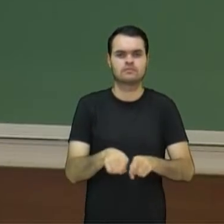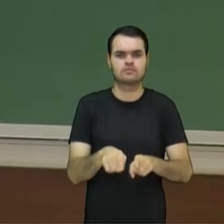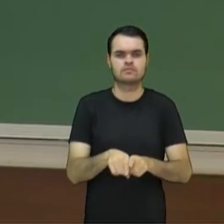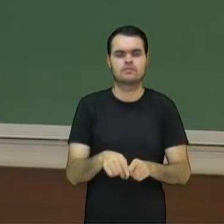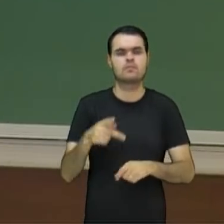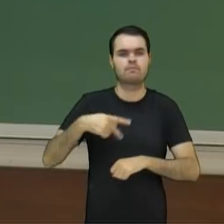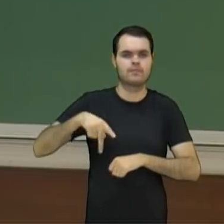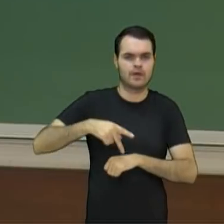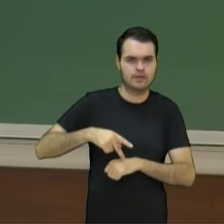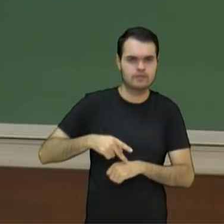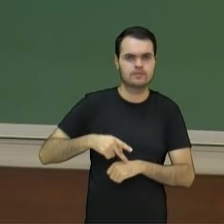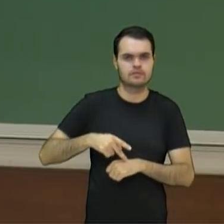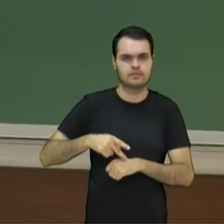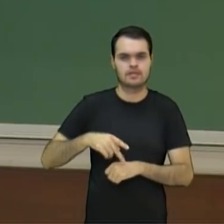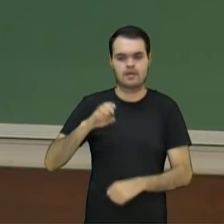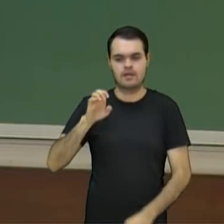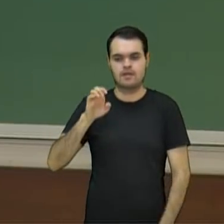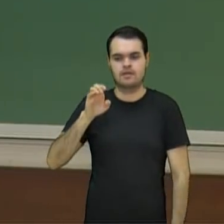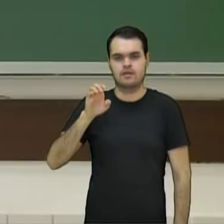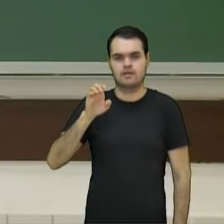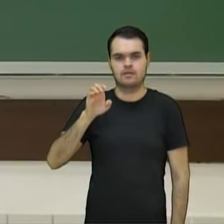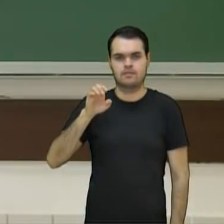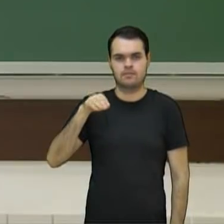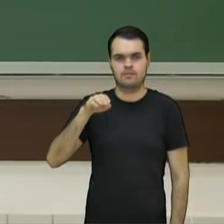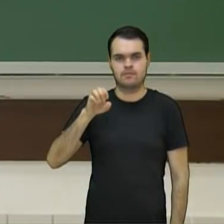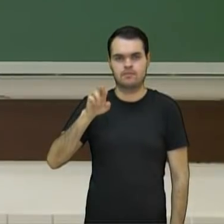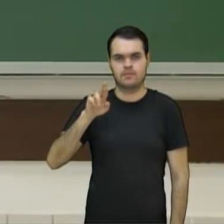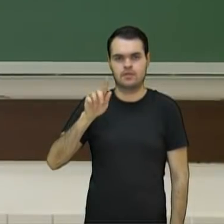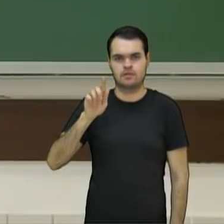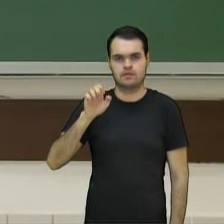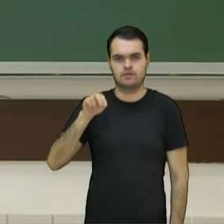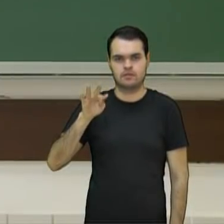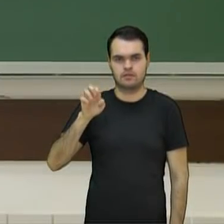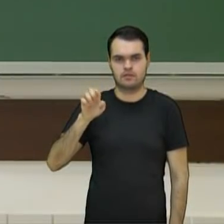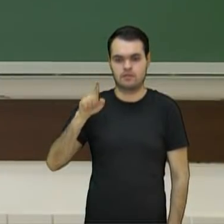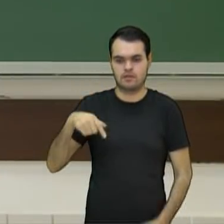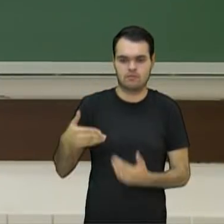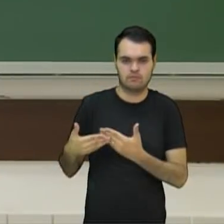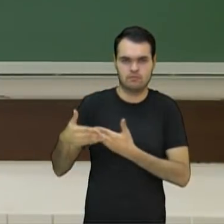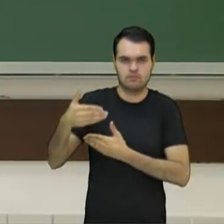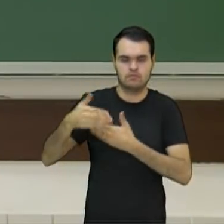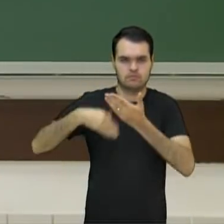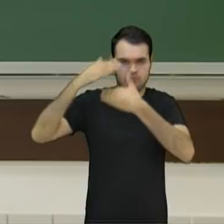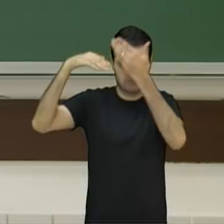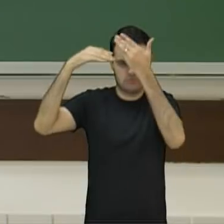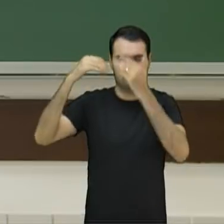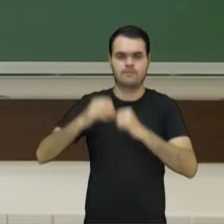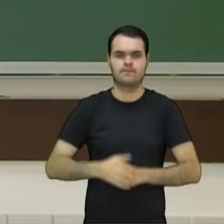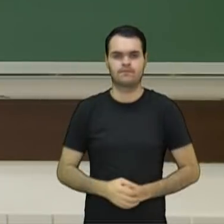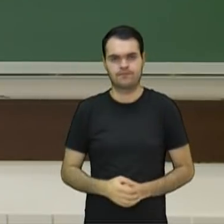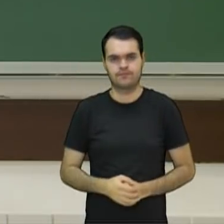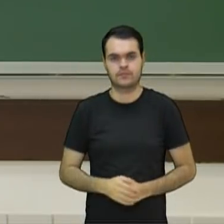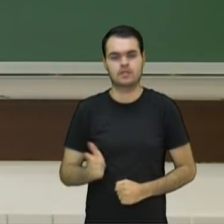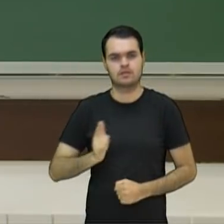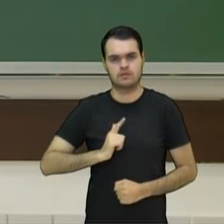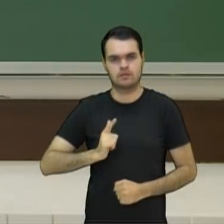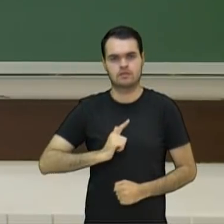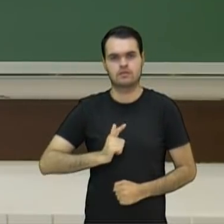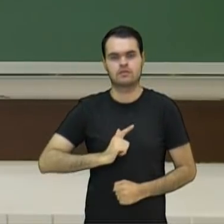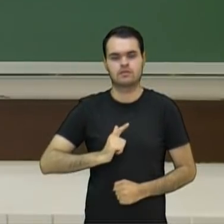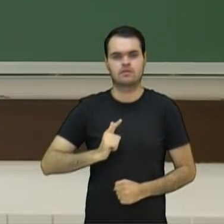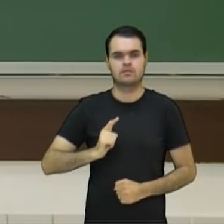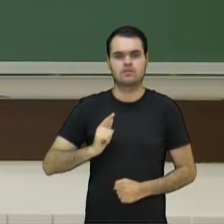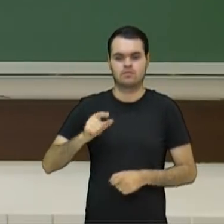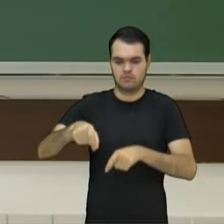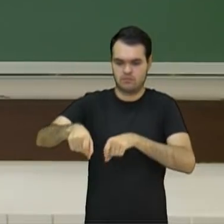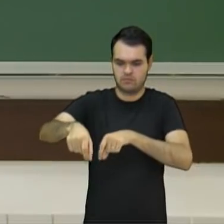países considerados emergentes, que estão em desenvolvimento, nós teremos então uma agricultura atribuindo